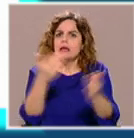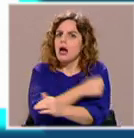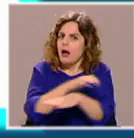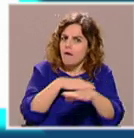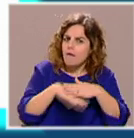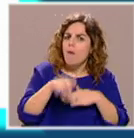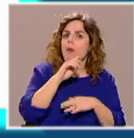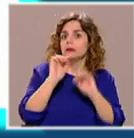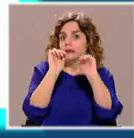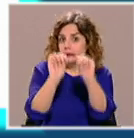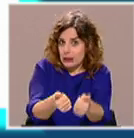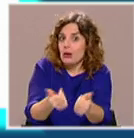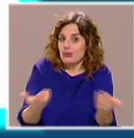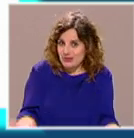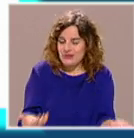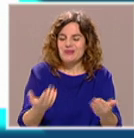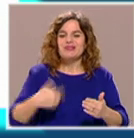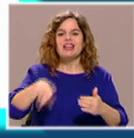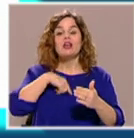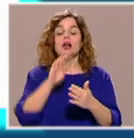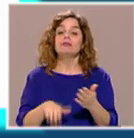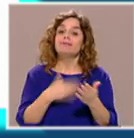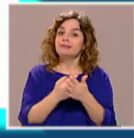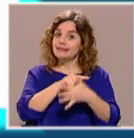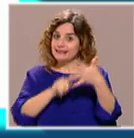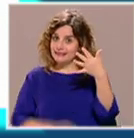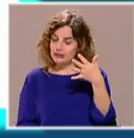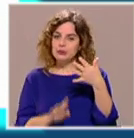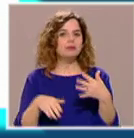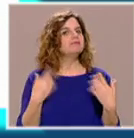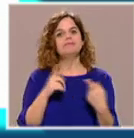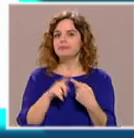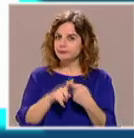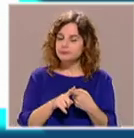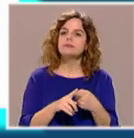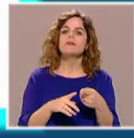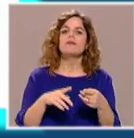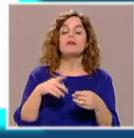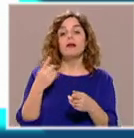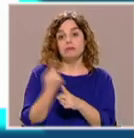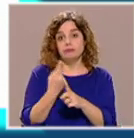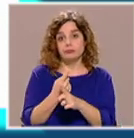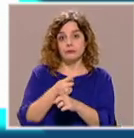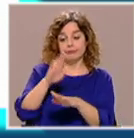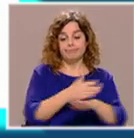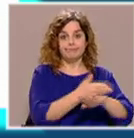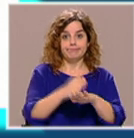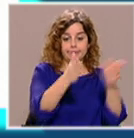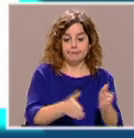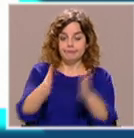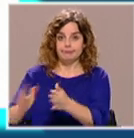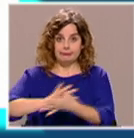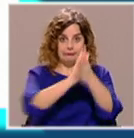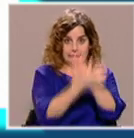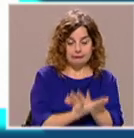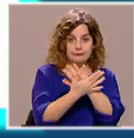casa, mas nós então trazemos aqui estas 5 sugestões. Então, por exemplo, faço a separação de resíduos com destino à reciclagem, apago as